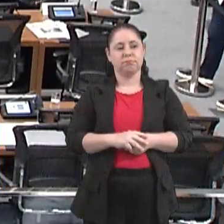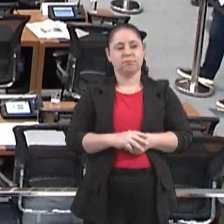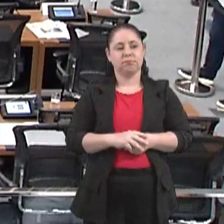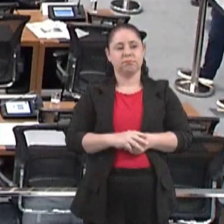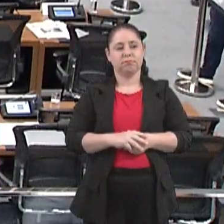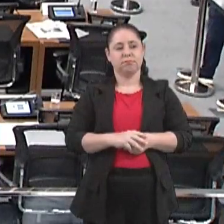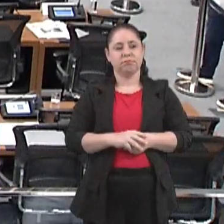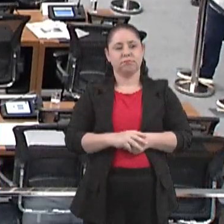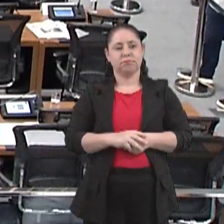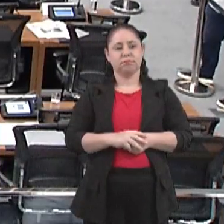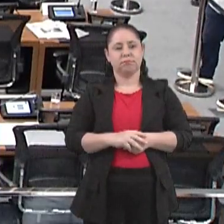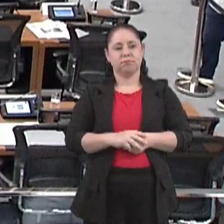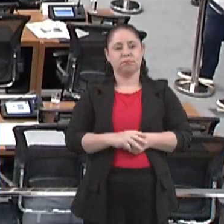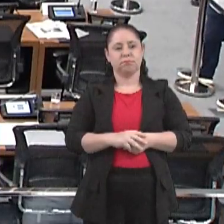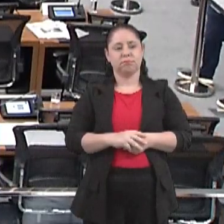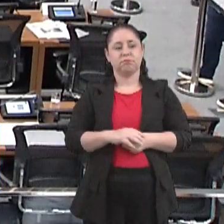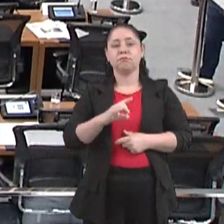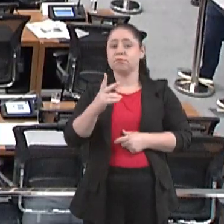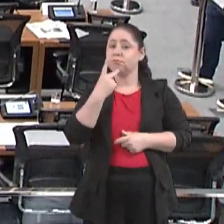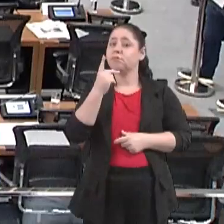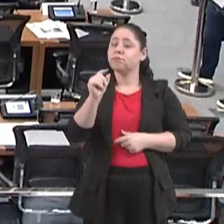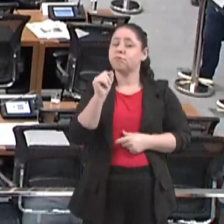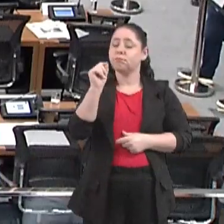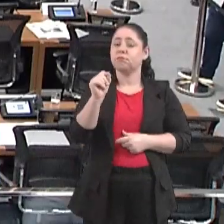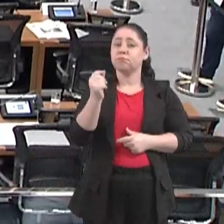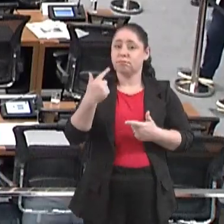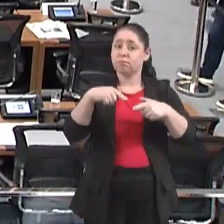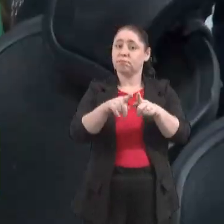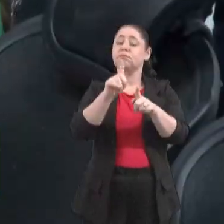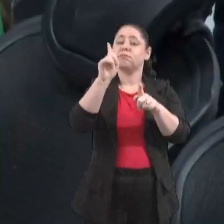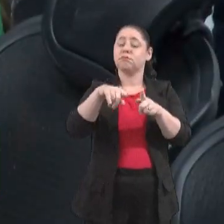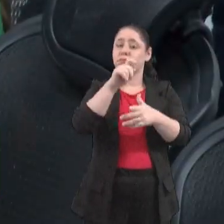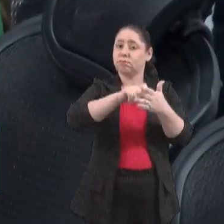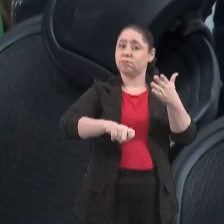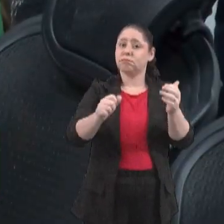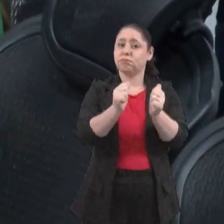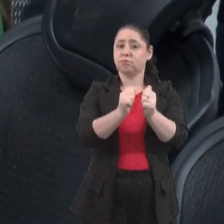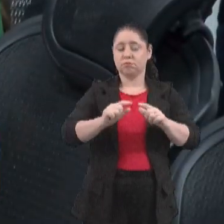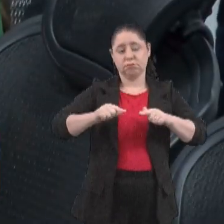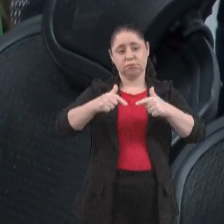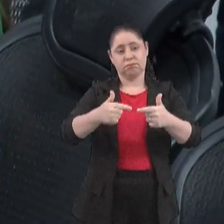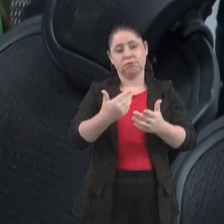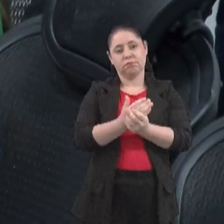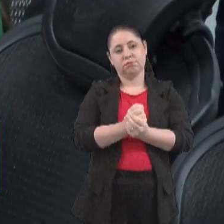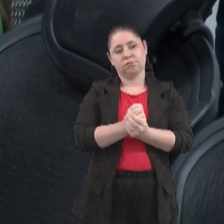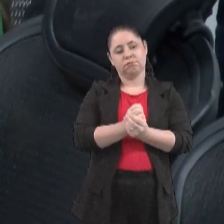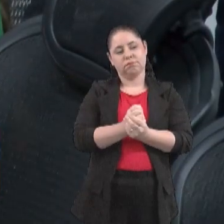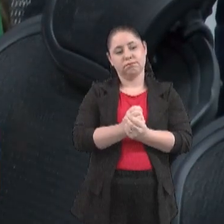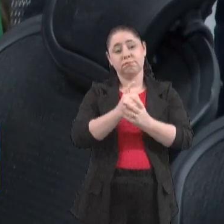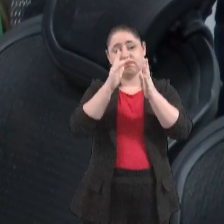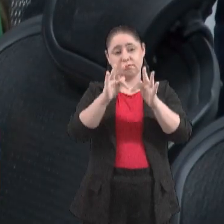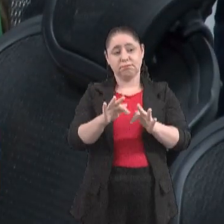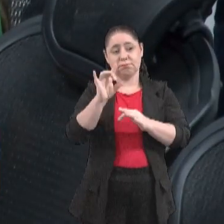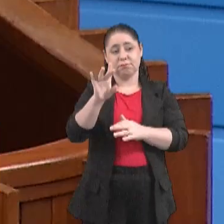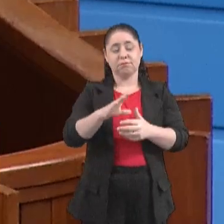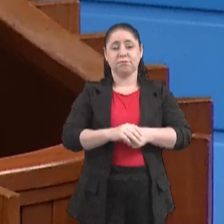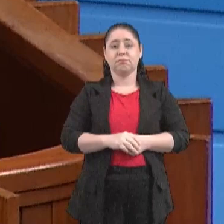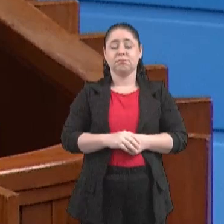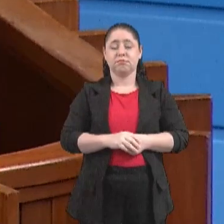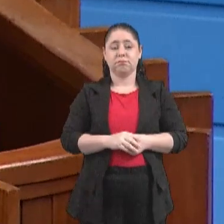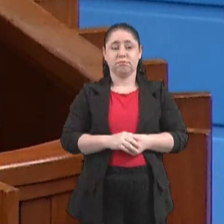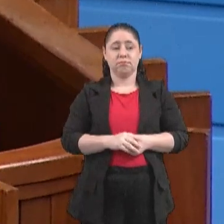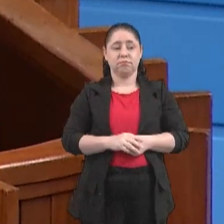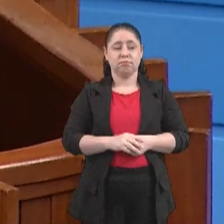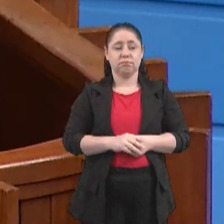Hoje ele está duro, né? Só para dizer que sou parceiro nesta luta de Vossa Excelência. Obrigado. Só para finalizar,